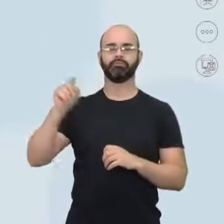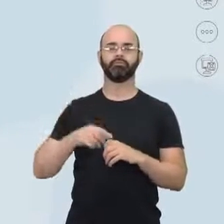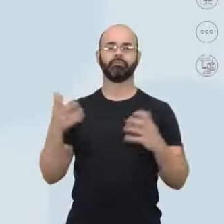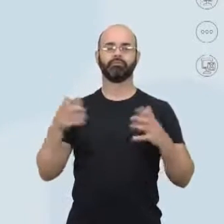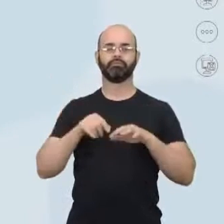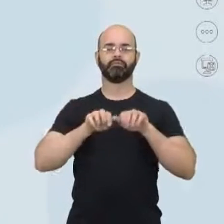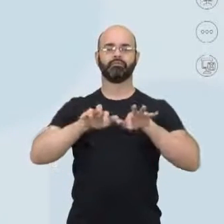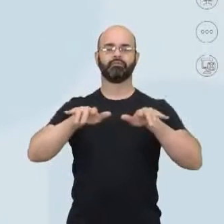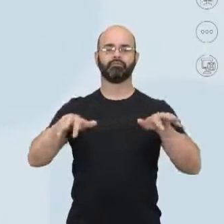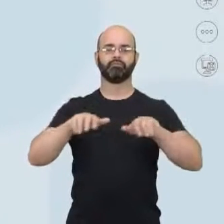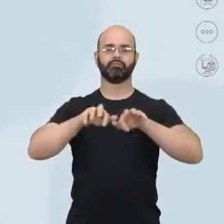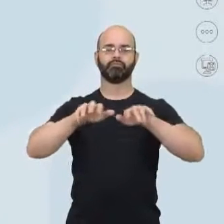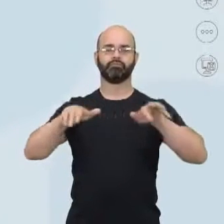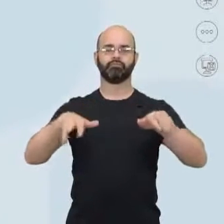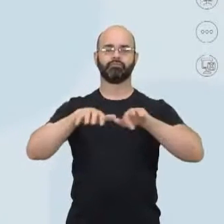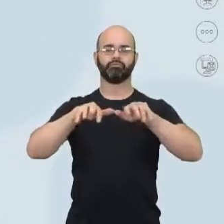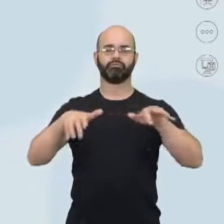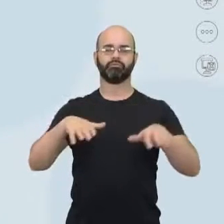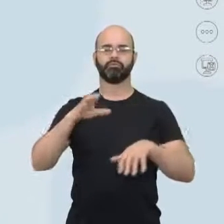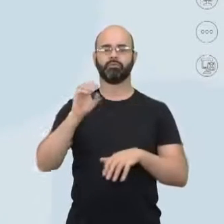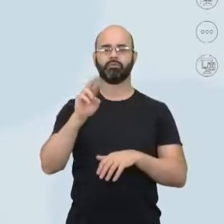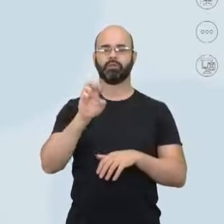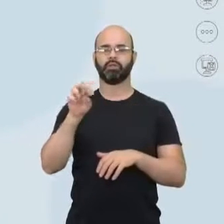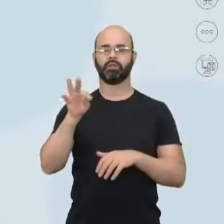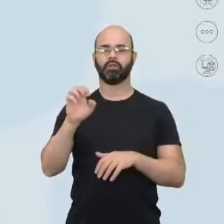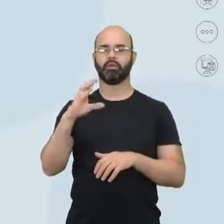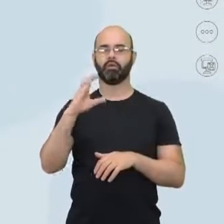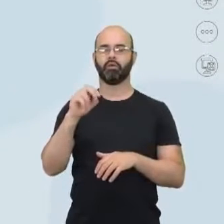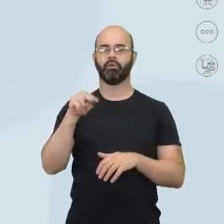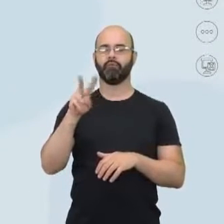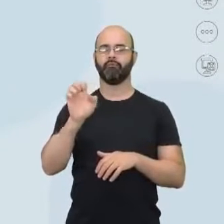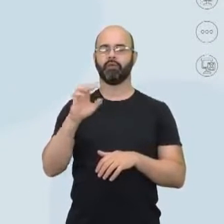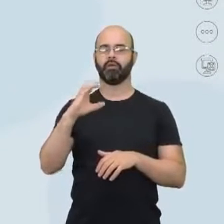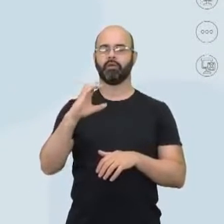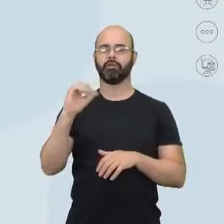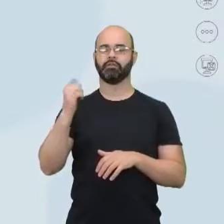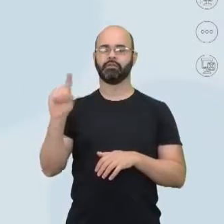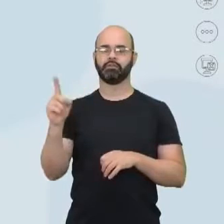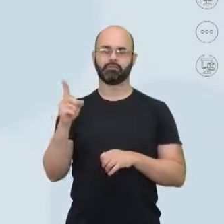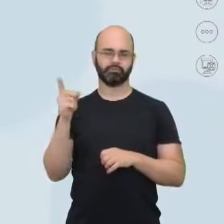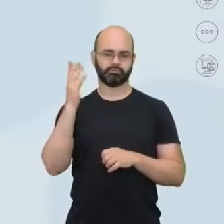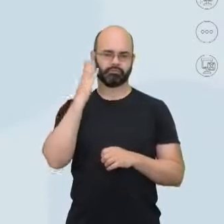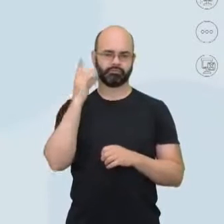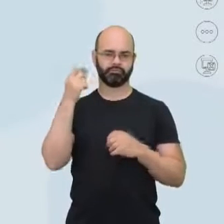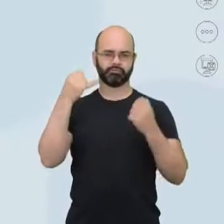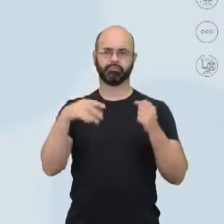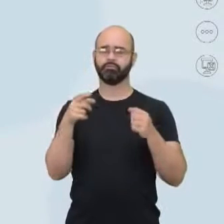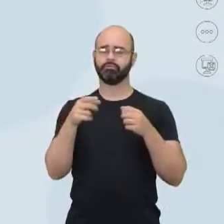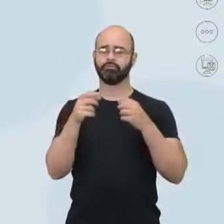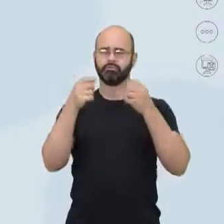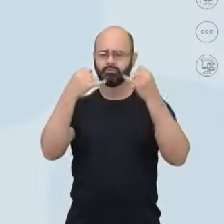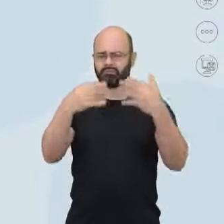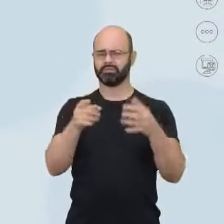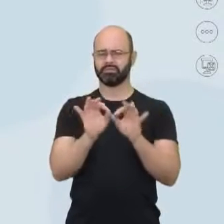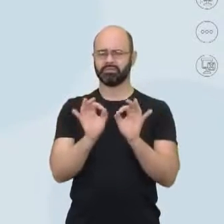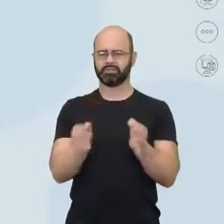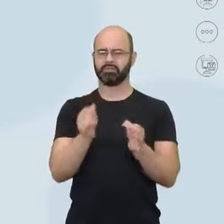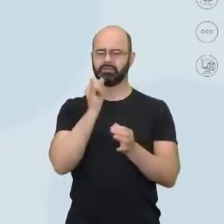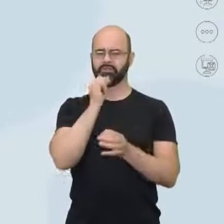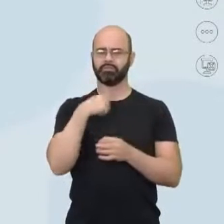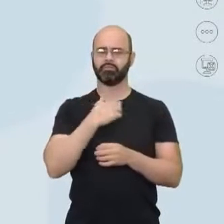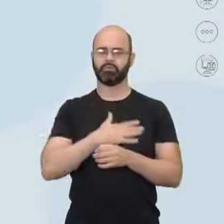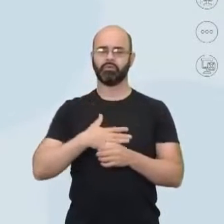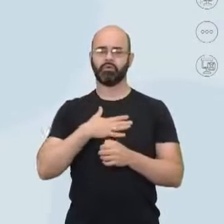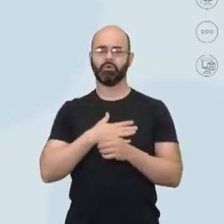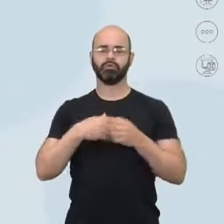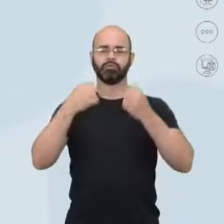mais do que essa questão da corrente de convecção, né, Joel? Na verdade a explicação ela é até relativamente simples, né? Eu gosto de dar exemplos práticos do dia a